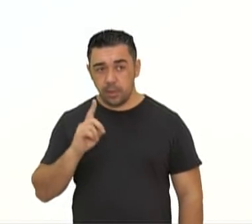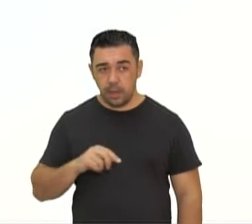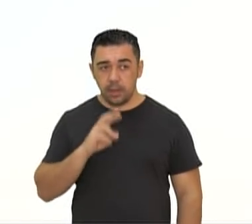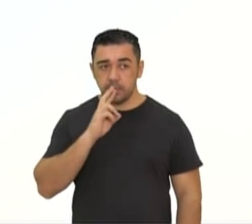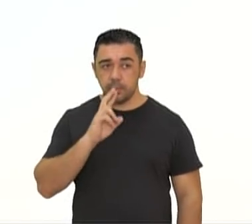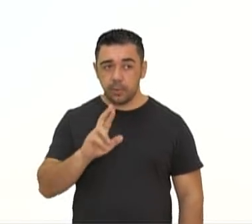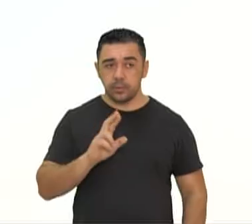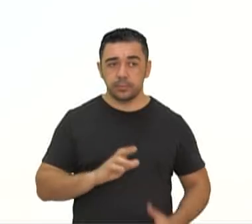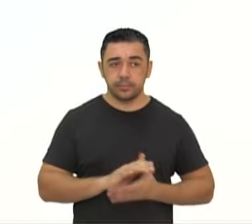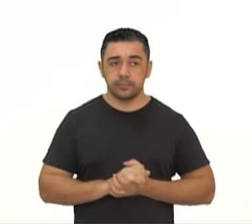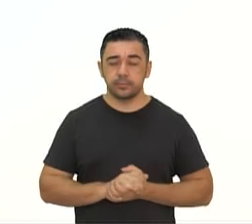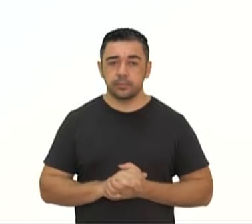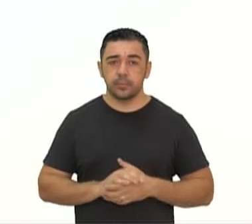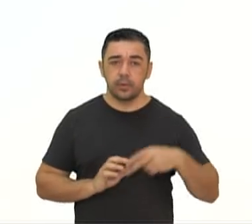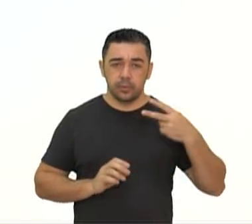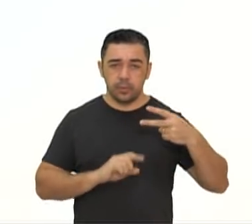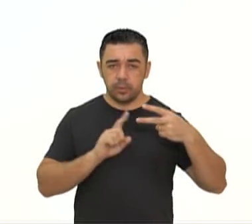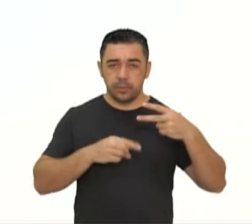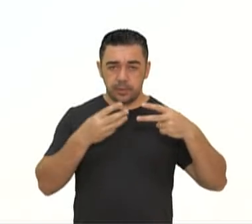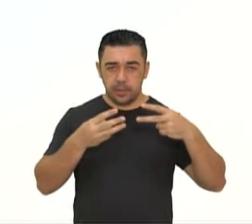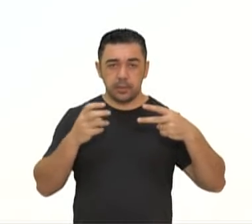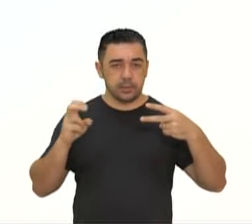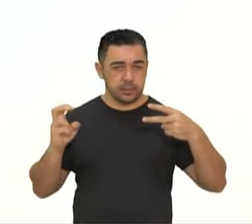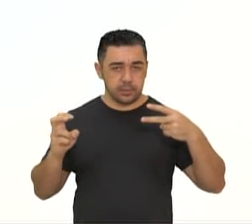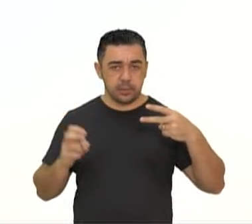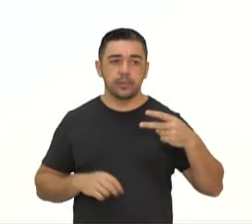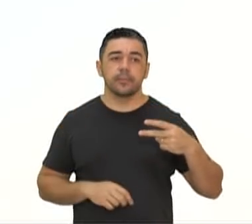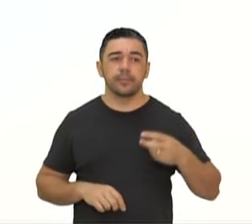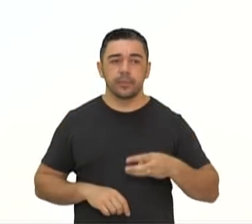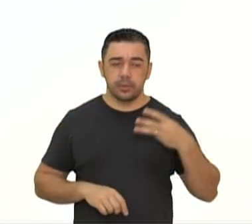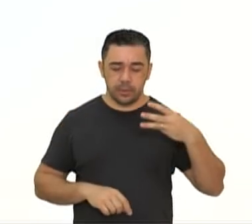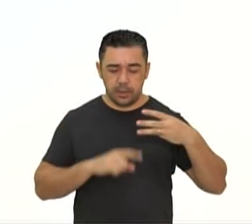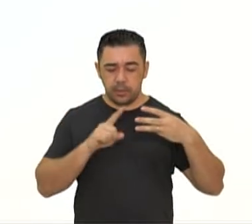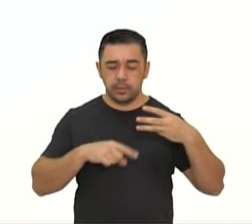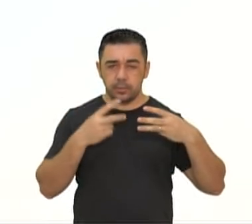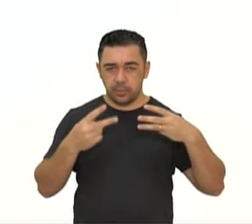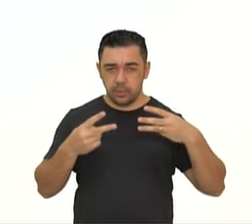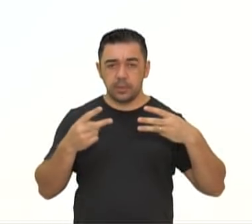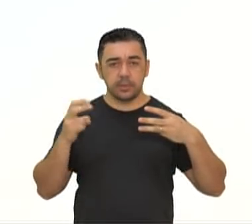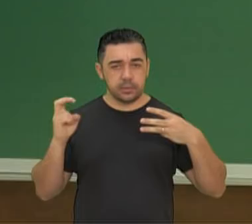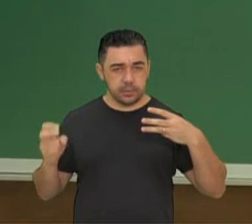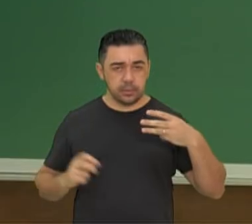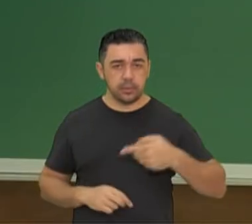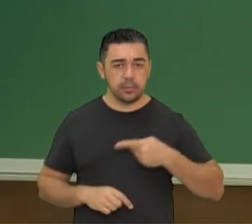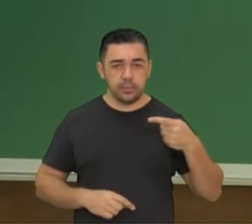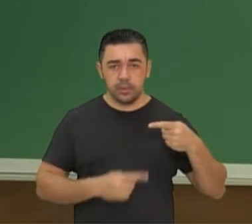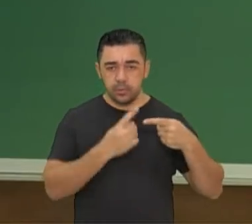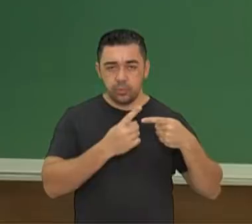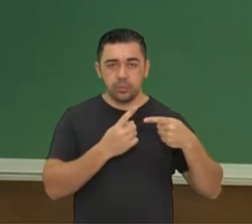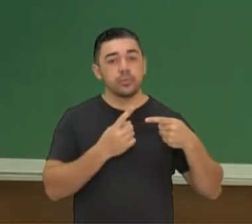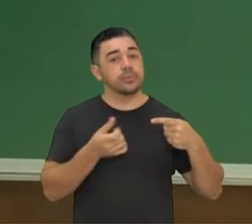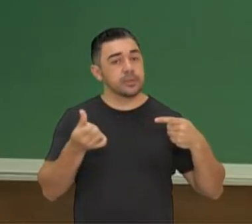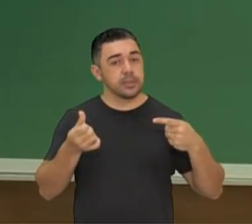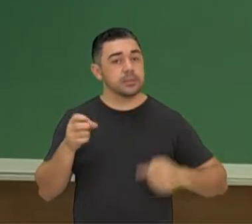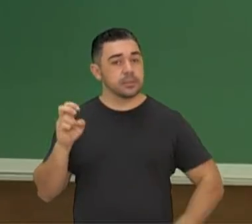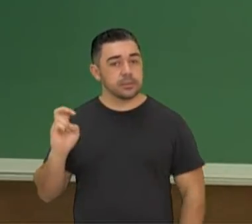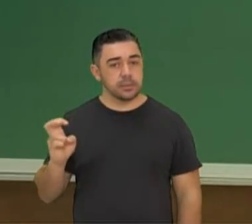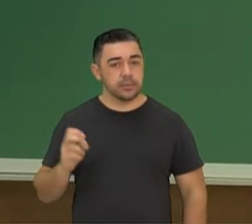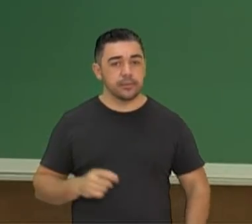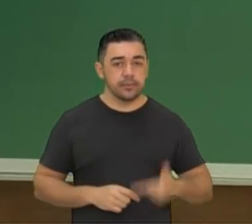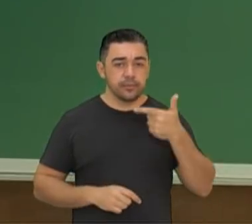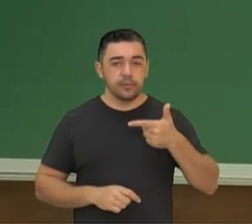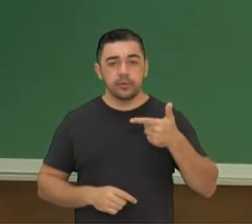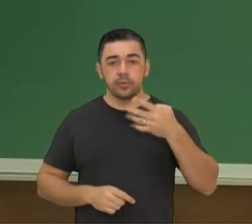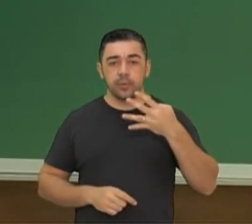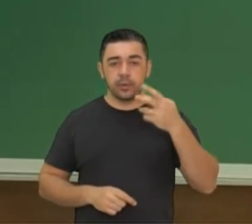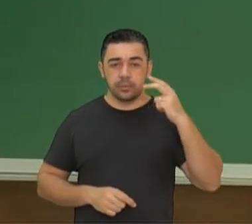olhada. 2 mais 3, 5. 3 mais 2, 5. Menos 1 mais 6, 5. 24 quintos